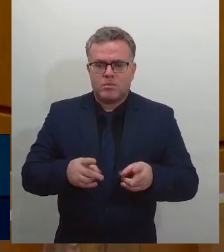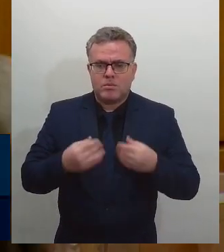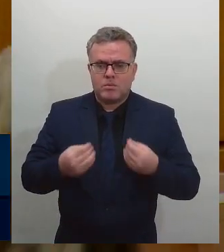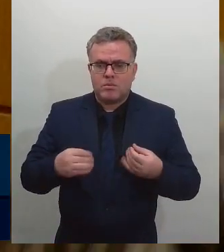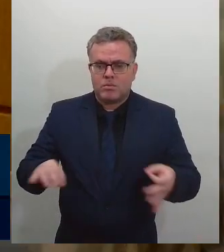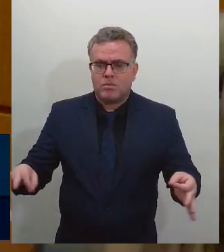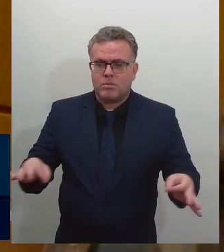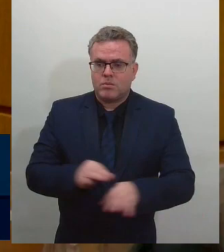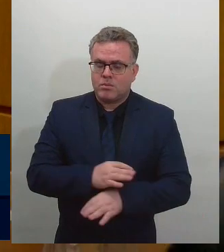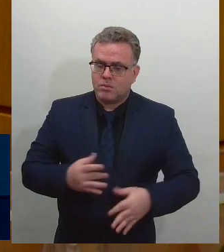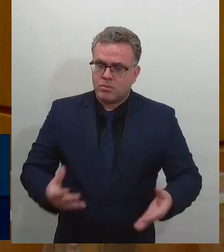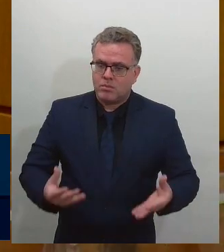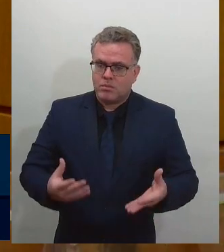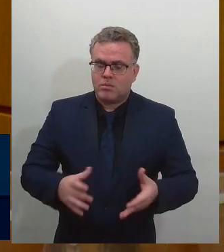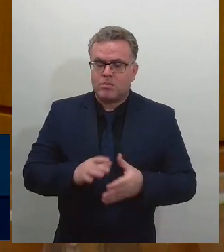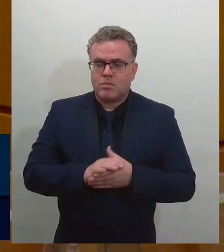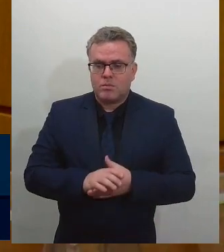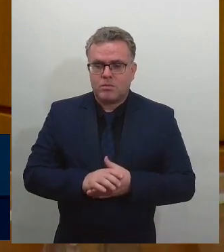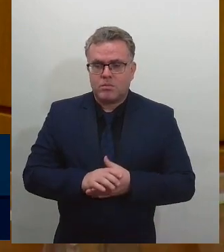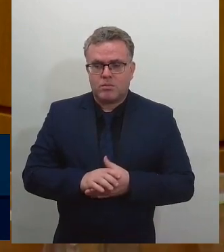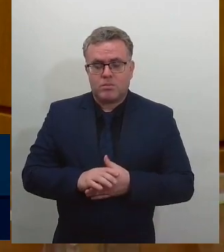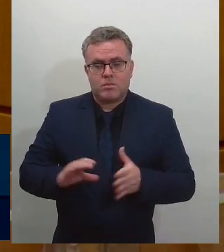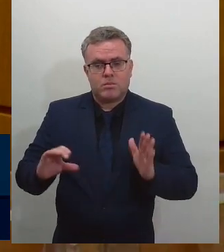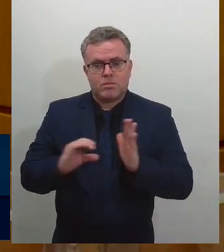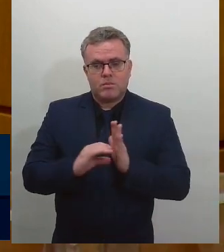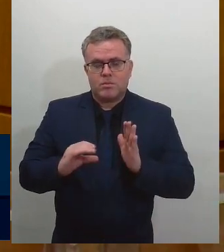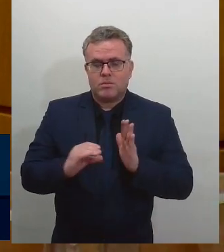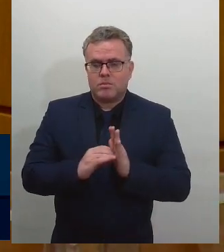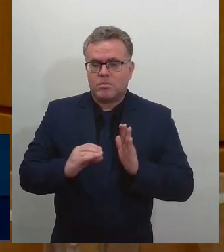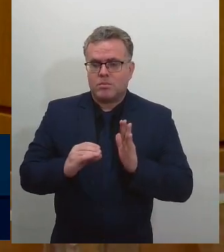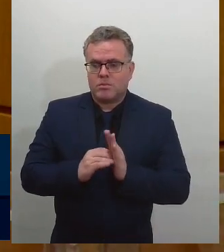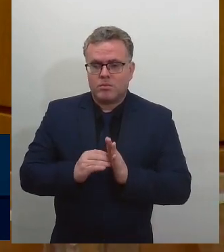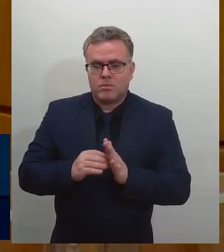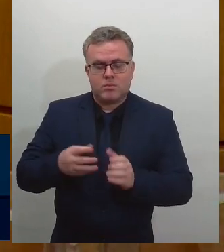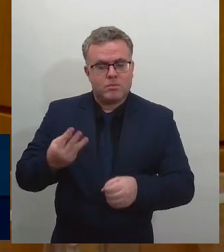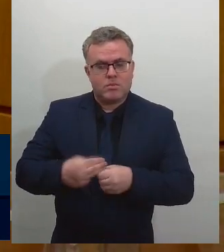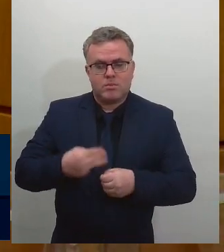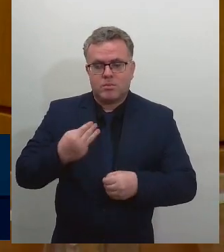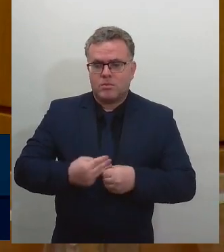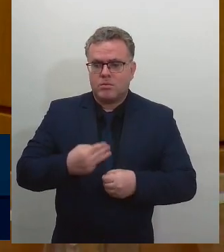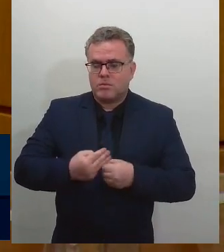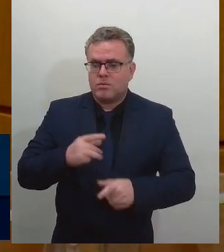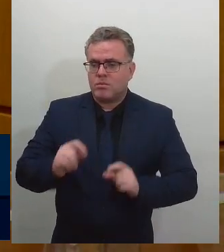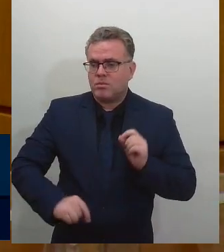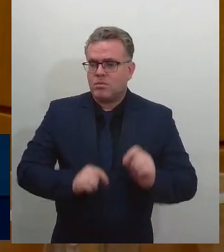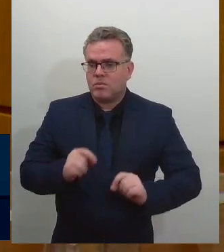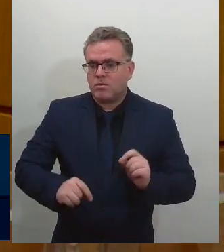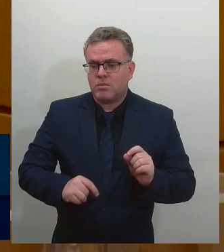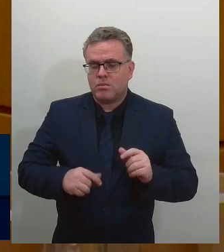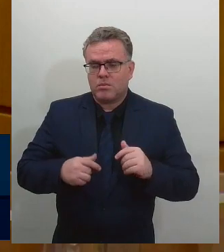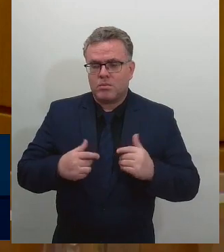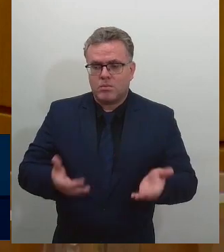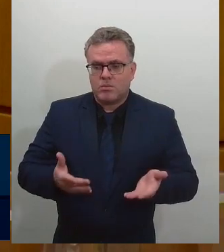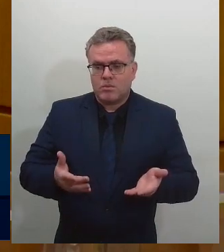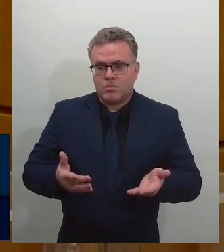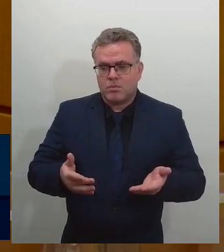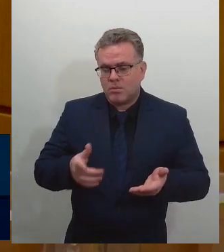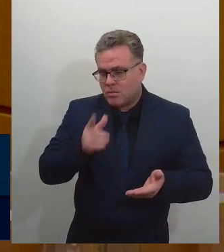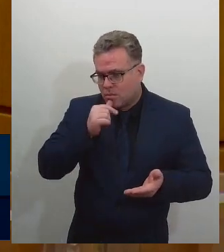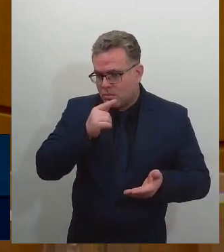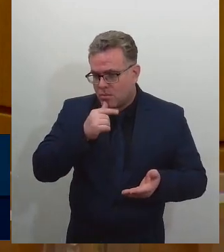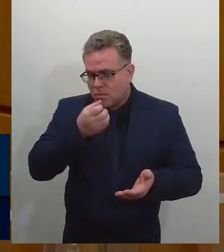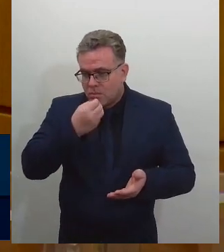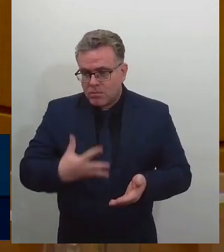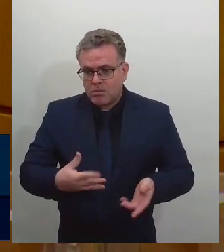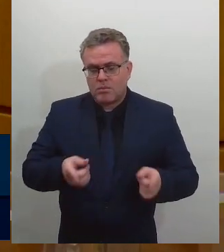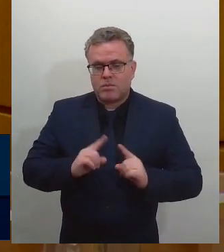nesses municípios, às margens do Rio São Francisco, e não tenha água tratada na sua porta. Essa é uma bandeira e uma luta que eu